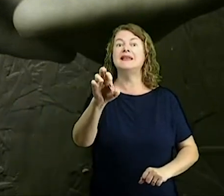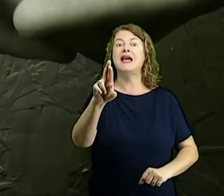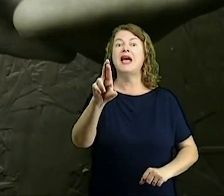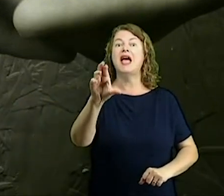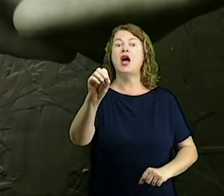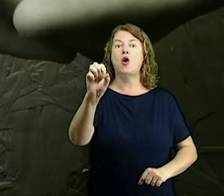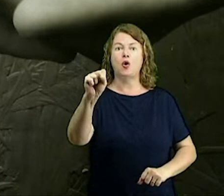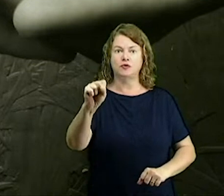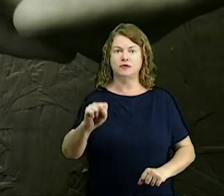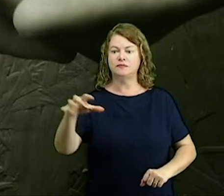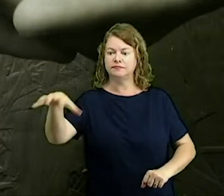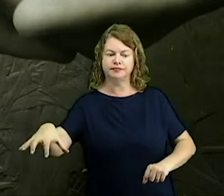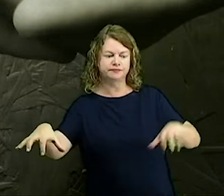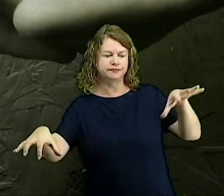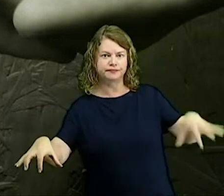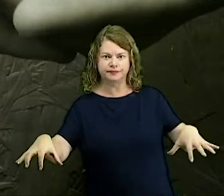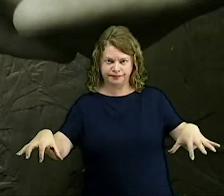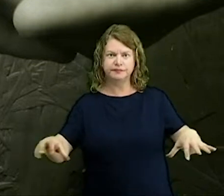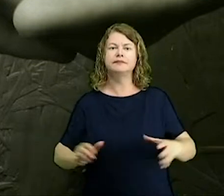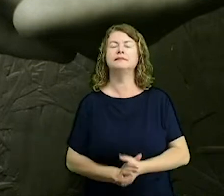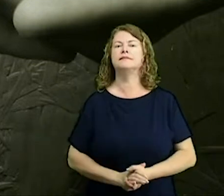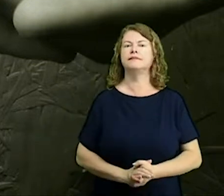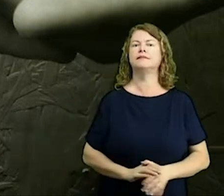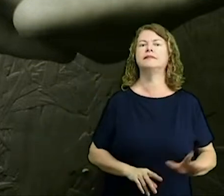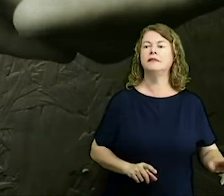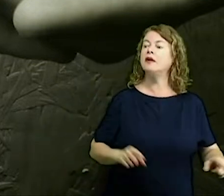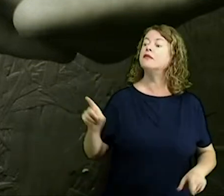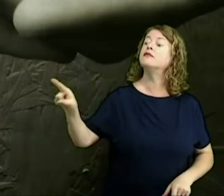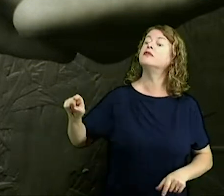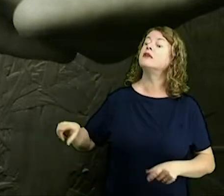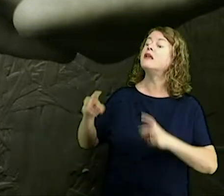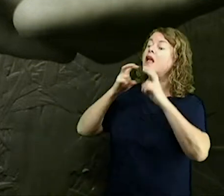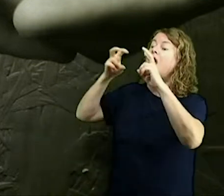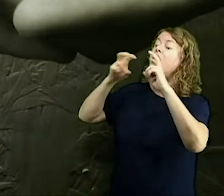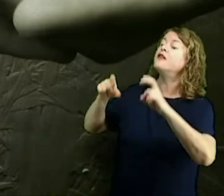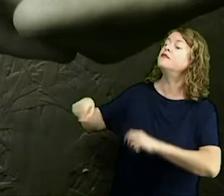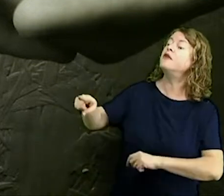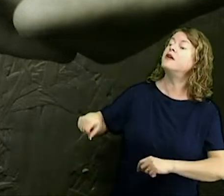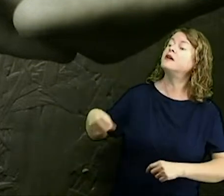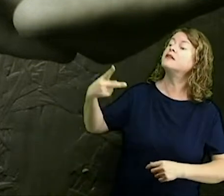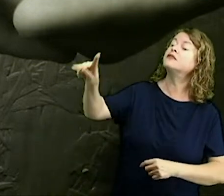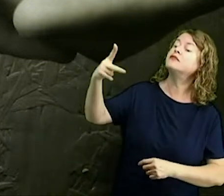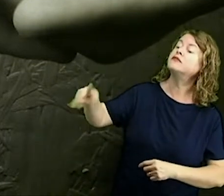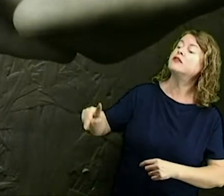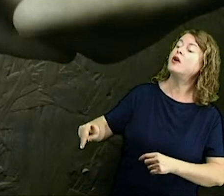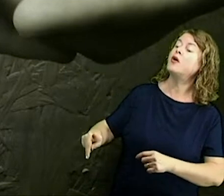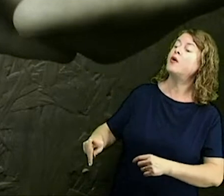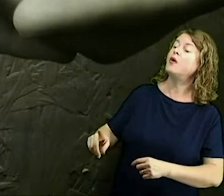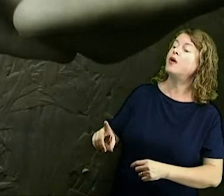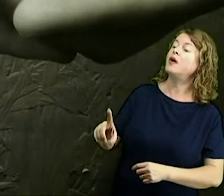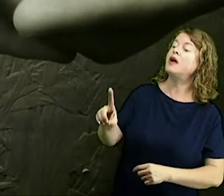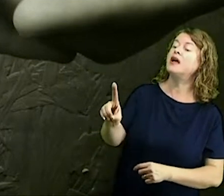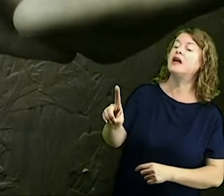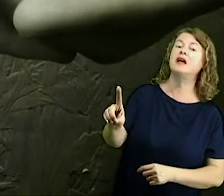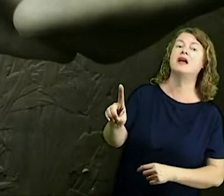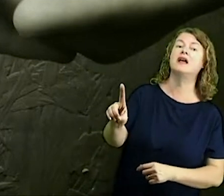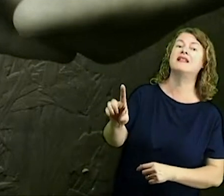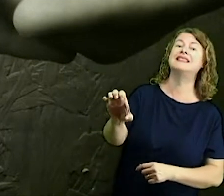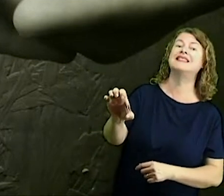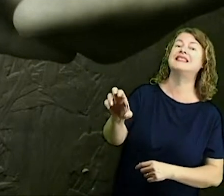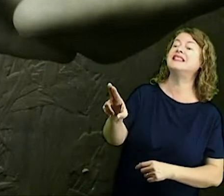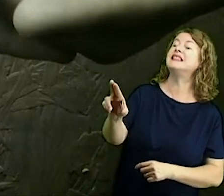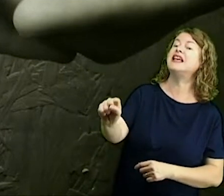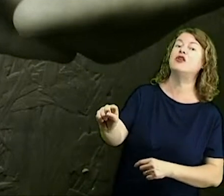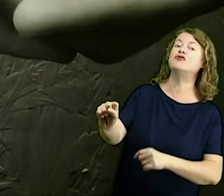e eu invocarei o nome do Senhor. Você vê que Deus aqui está com letra minúscula. E há de ser que o Deus